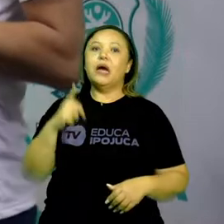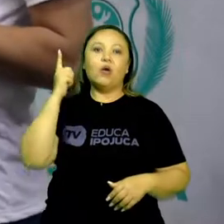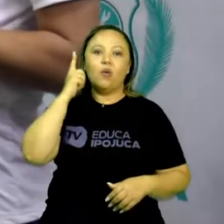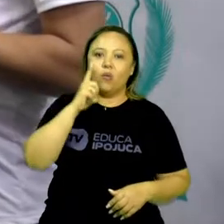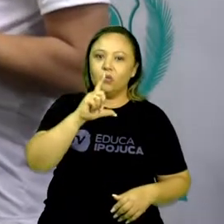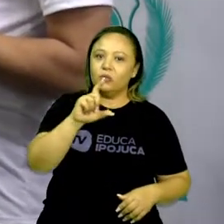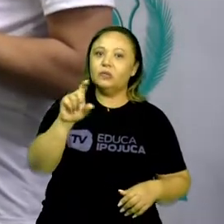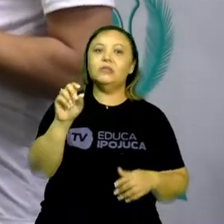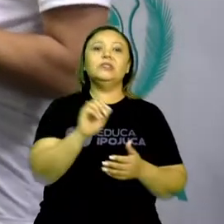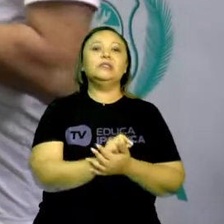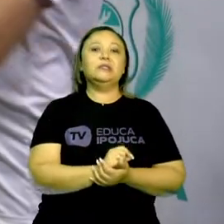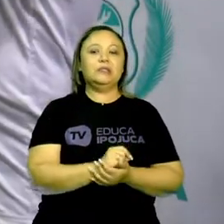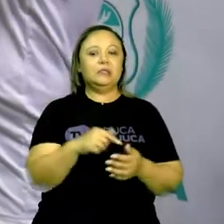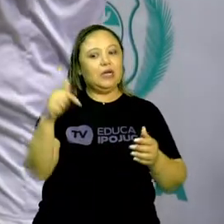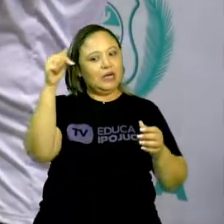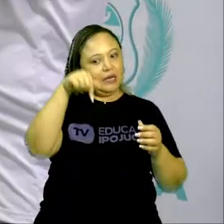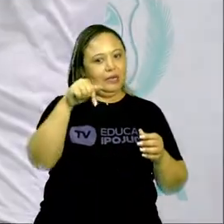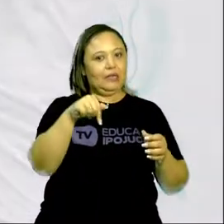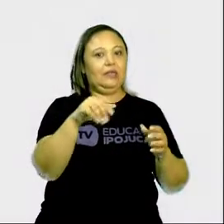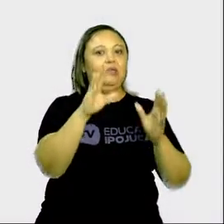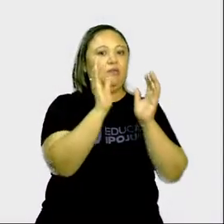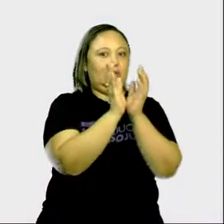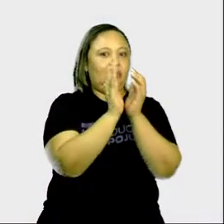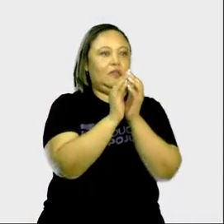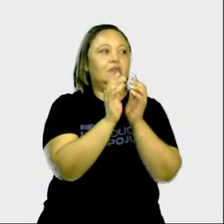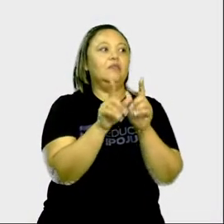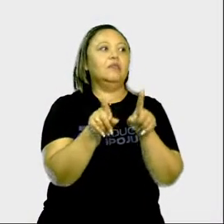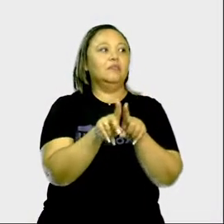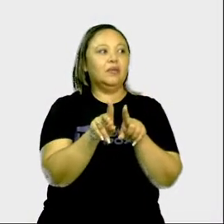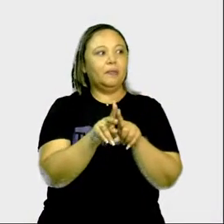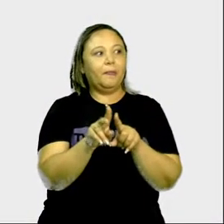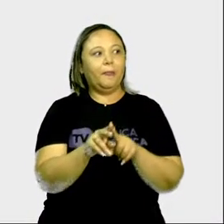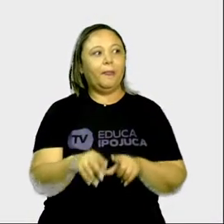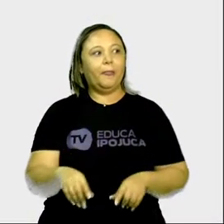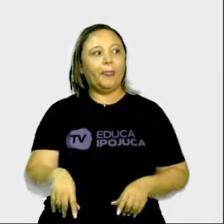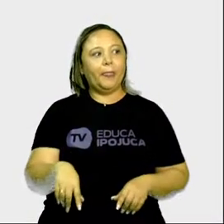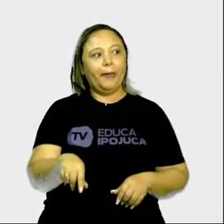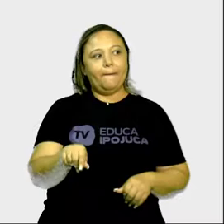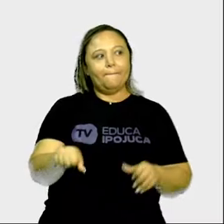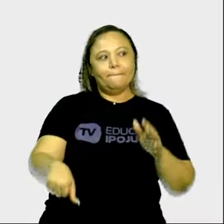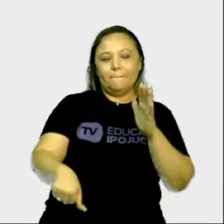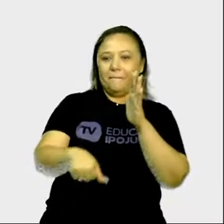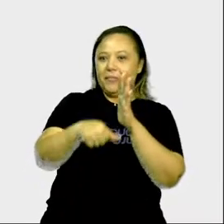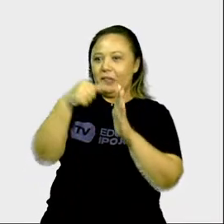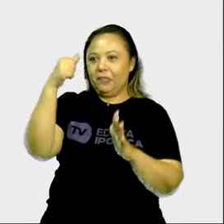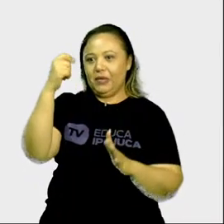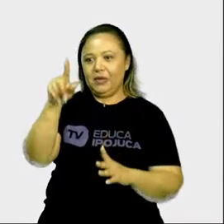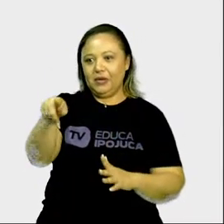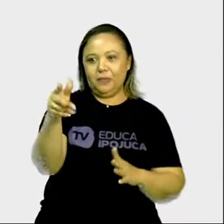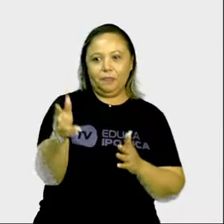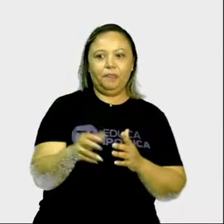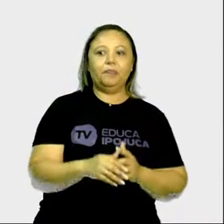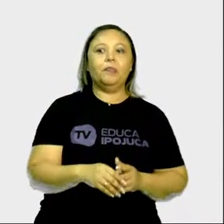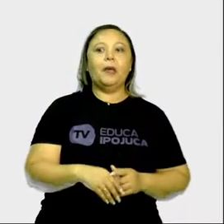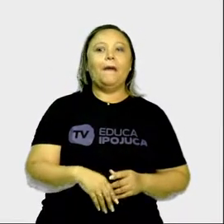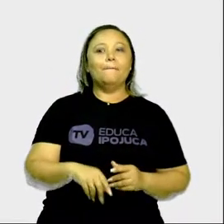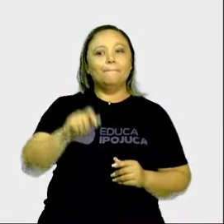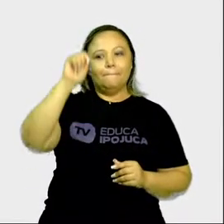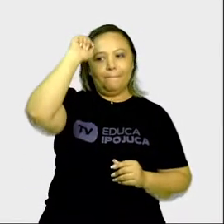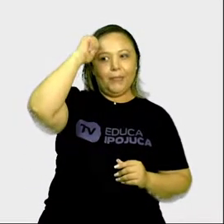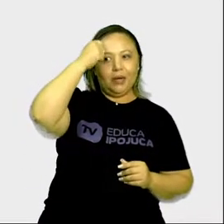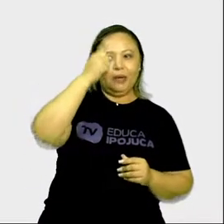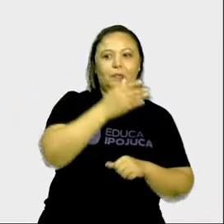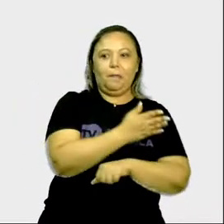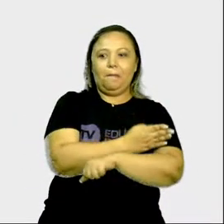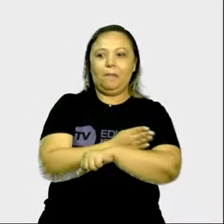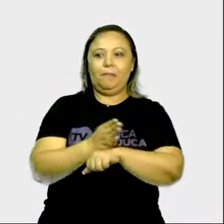isso. Aqui o Auto da Compadecida que eu falei para vocês, essa é a primeira montagem, a foto em preto e branco, a do Pascoal, a do